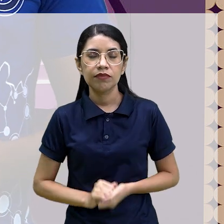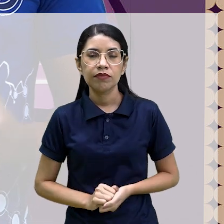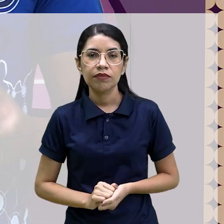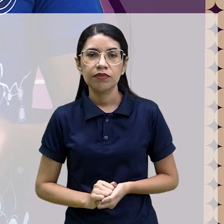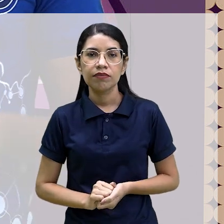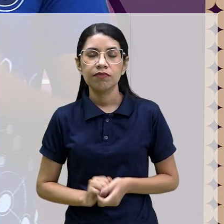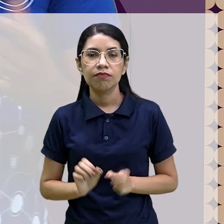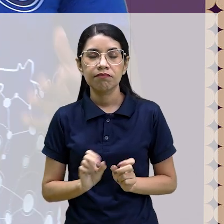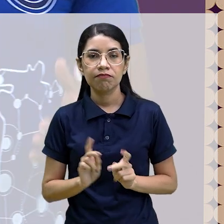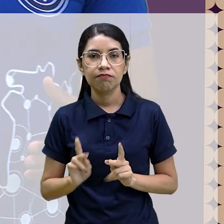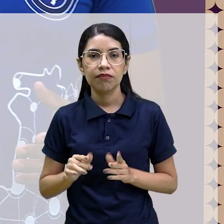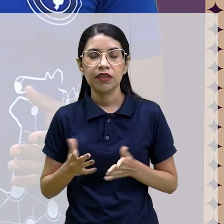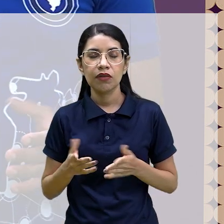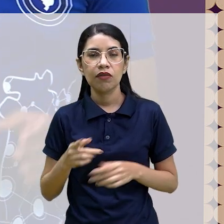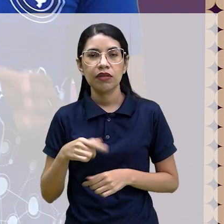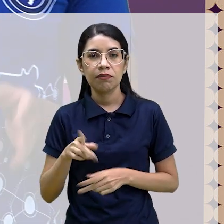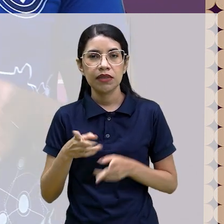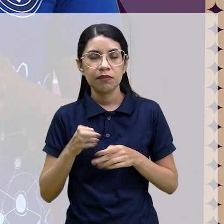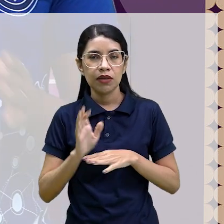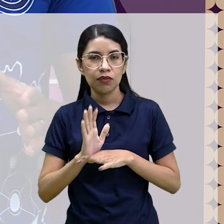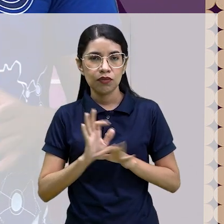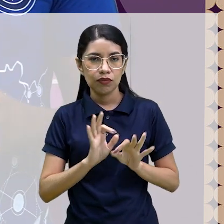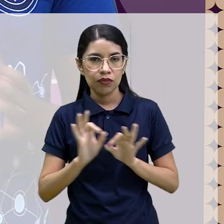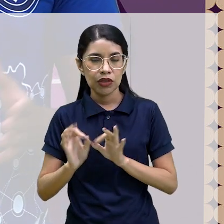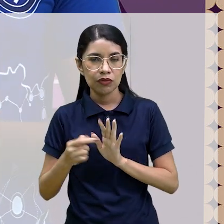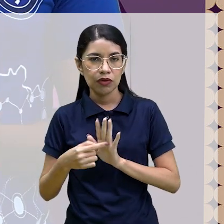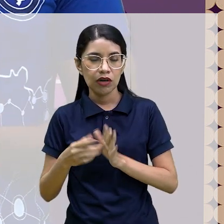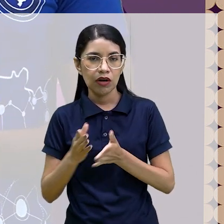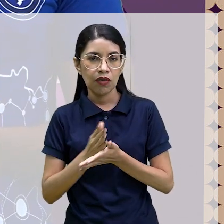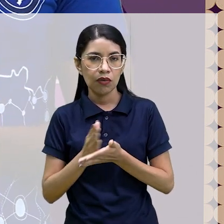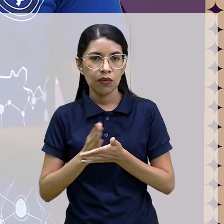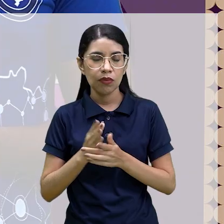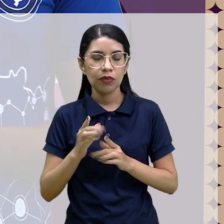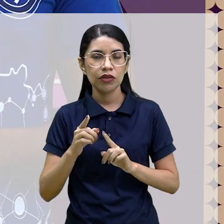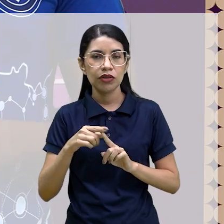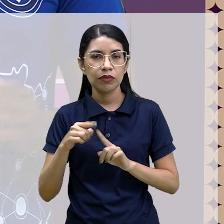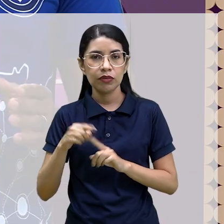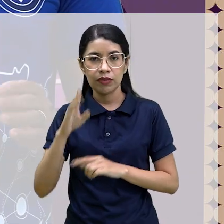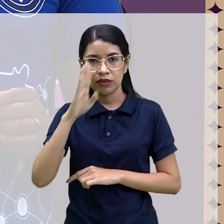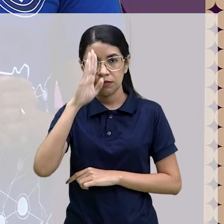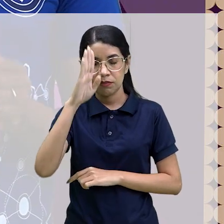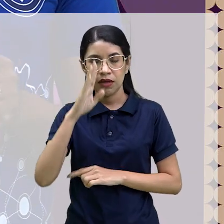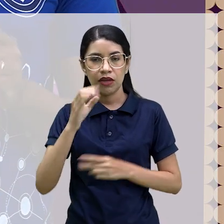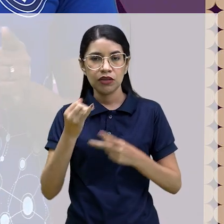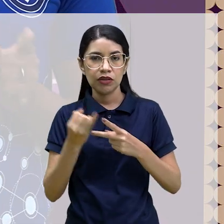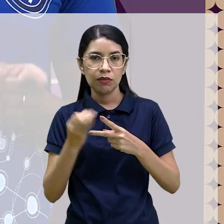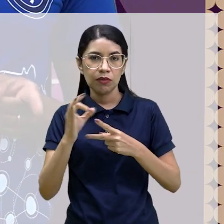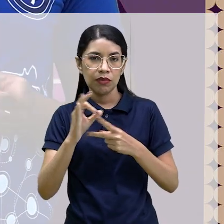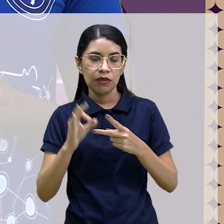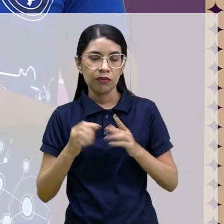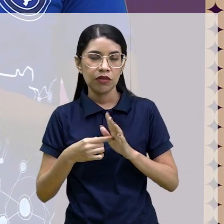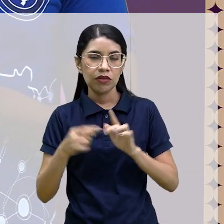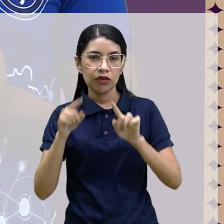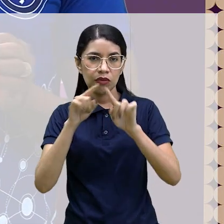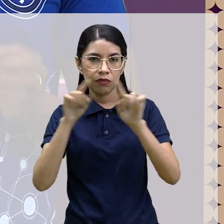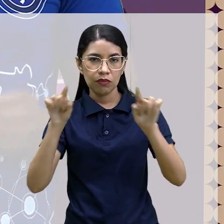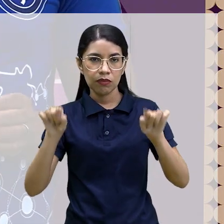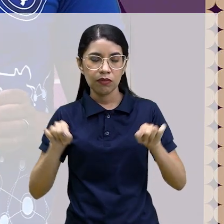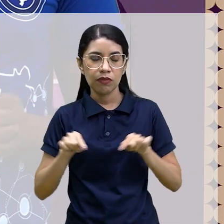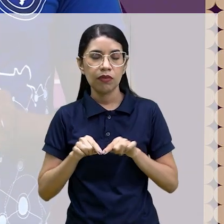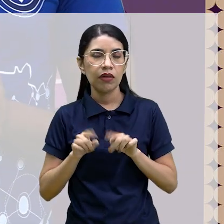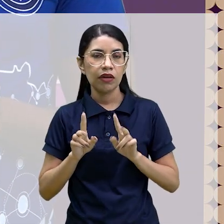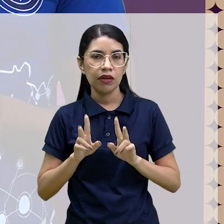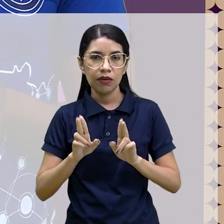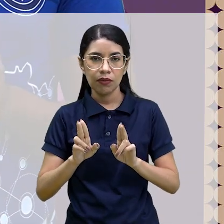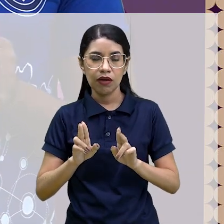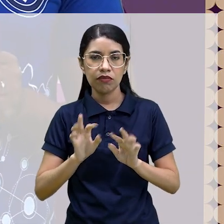Pois bem, então vimos aí o vídeo, né, onde mostra alguns, os principais ali, sempre mostrando que os lados vão ter o mesmo